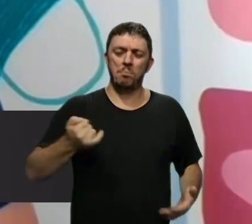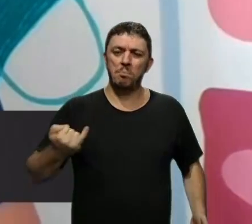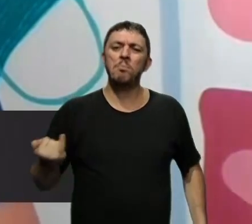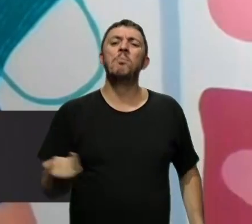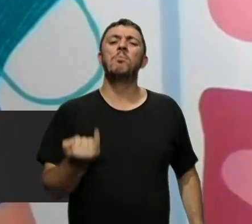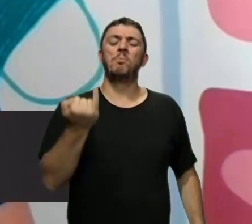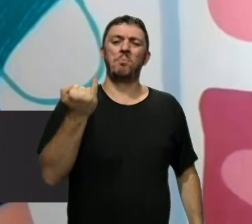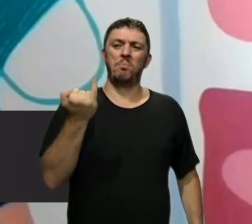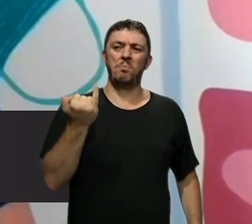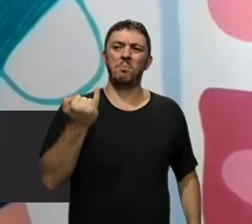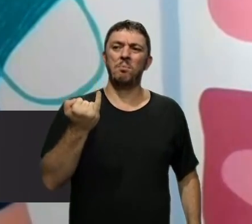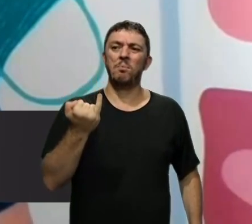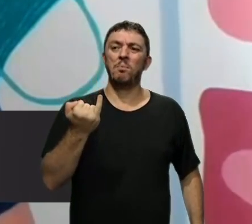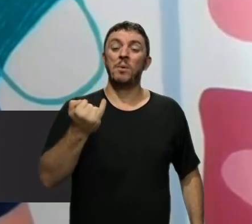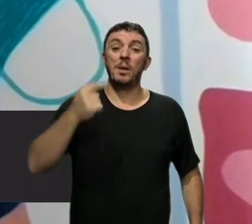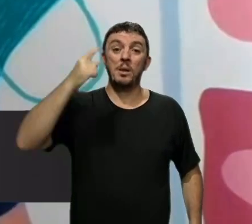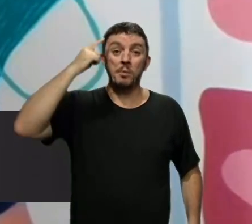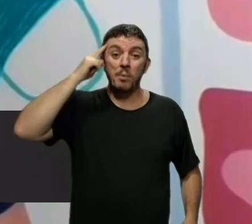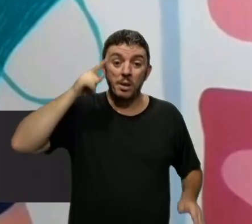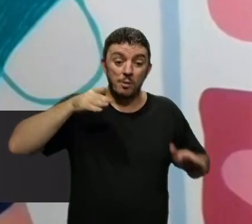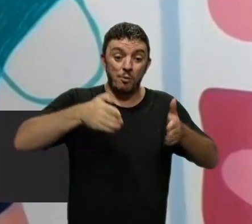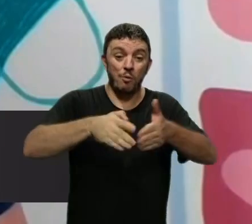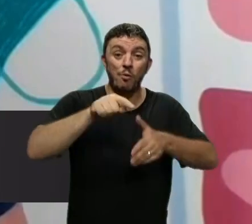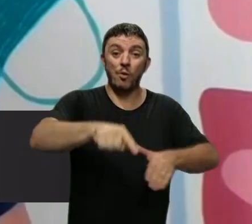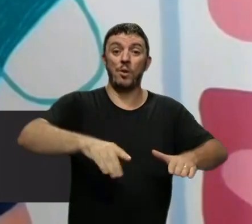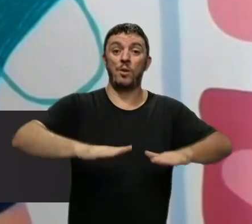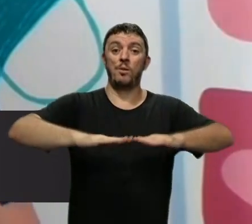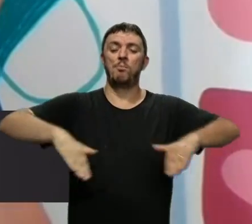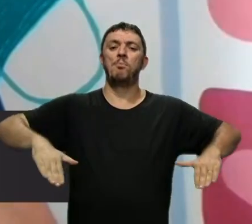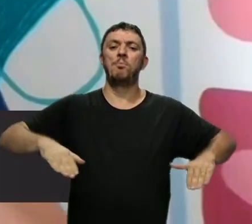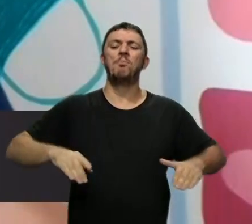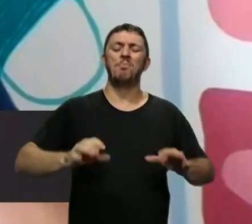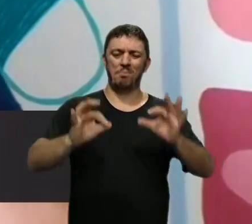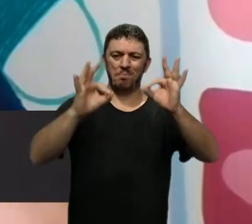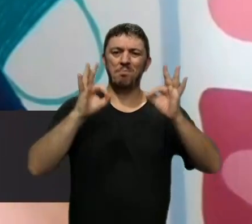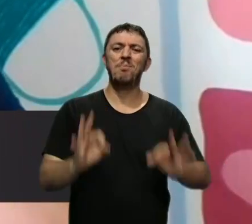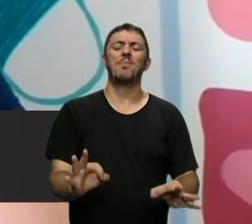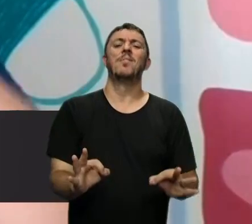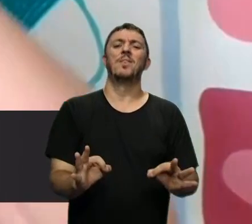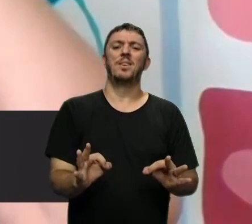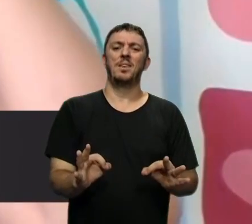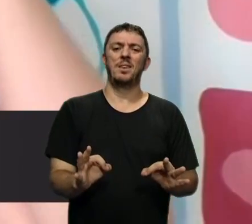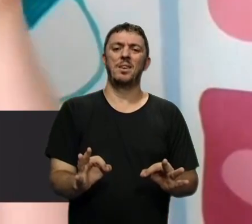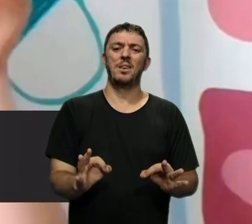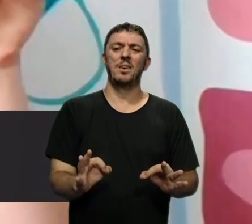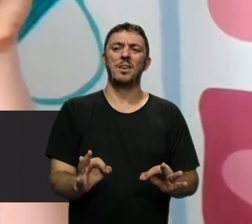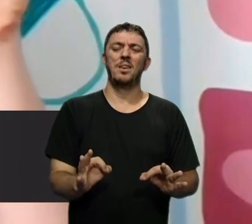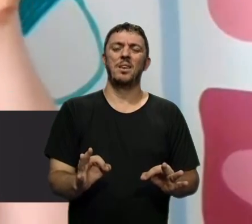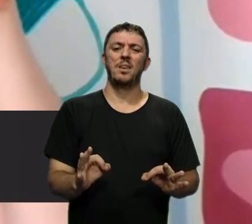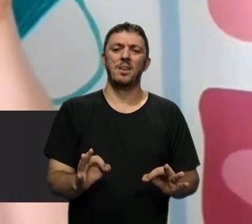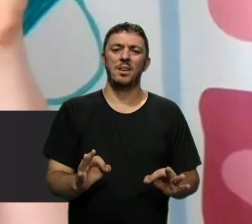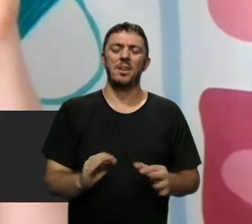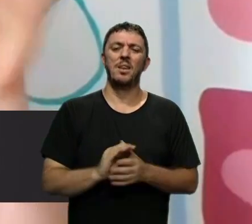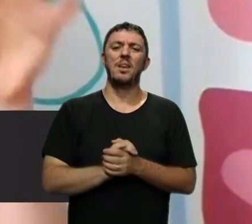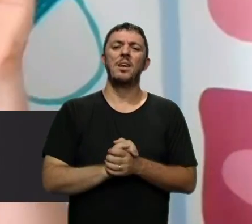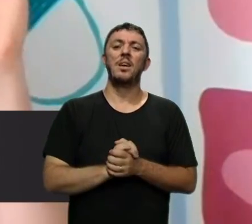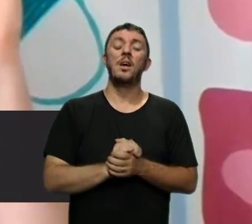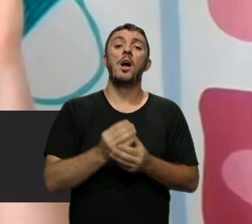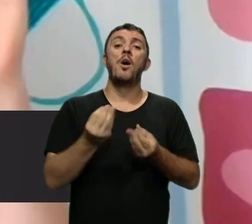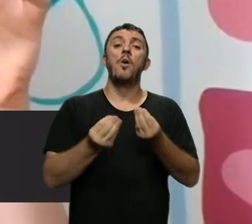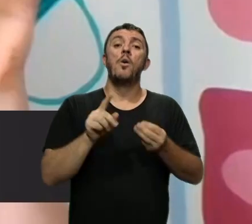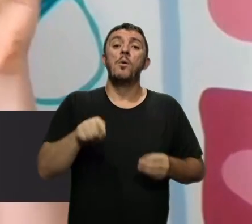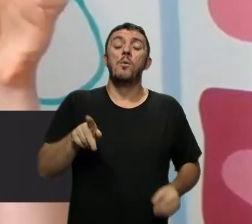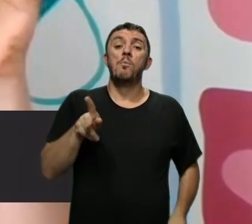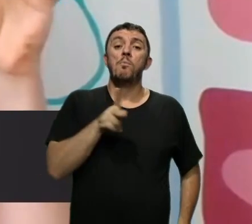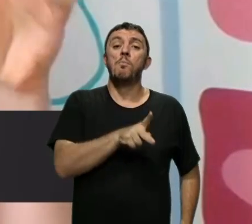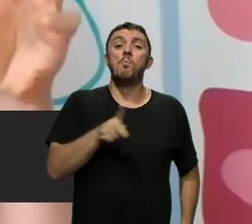importante. Pensar nas crianças, com certeza. Mas como é que esse professor, que